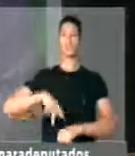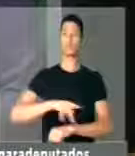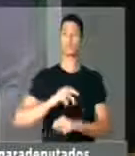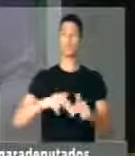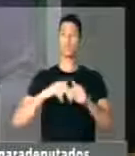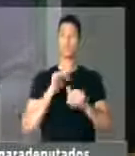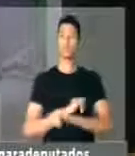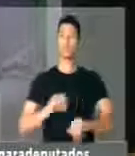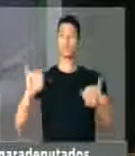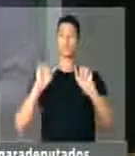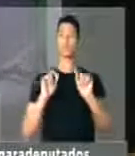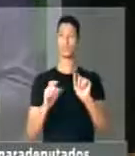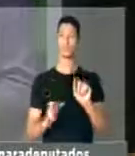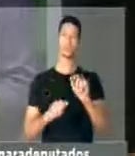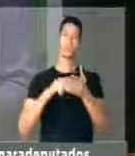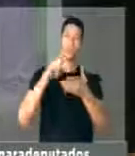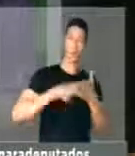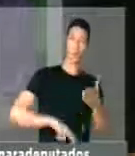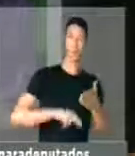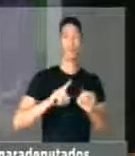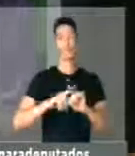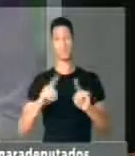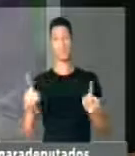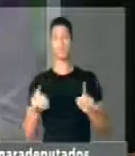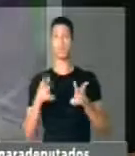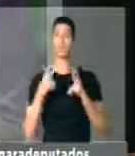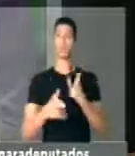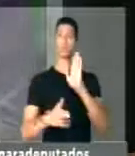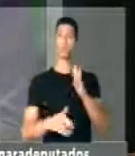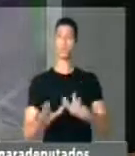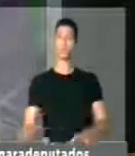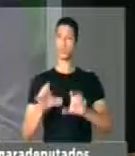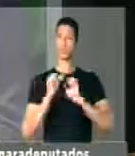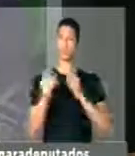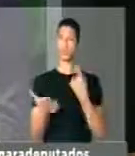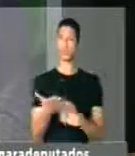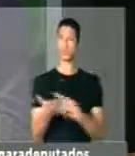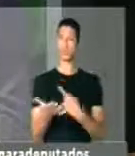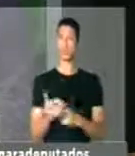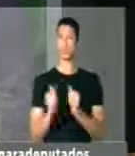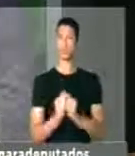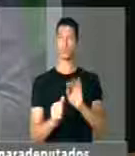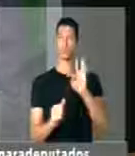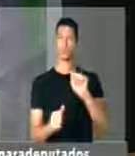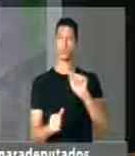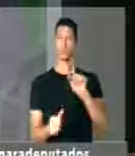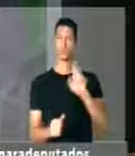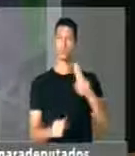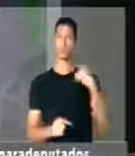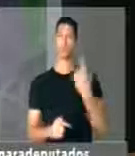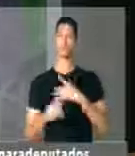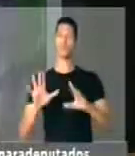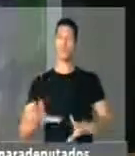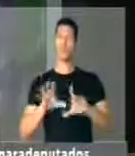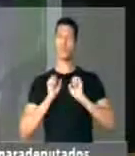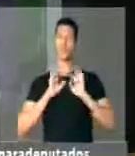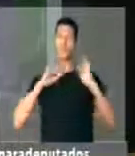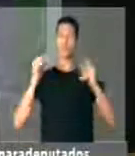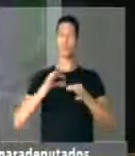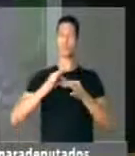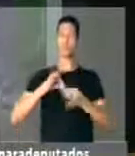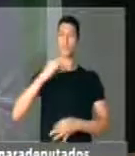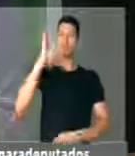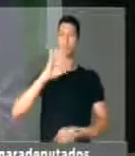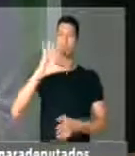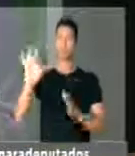eu decidi não ler, mas como já assumi o compromisso com Tadeu, nós vamos incorporar todos os